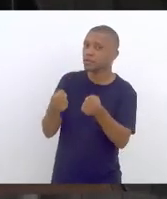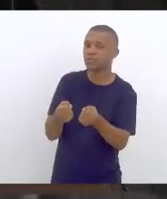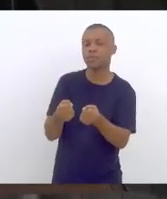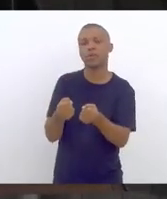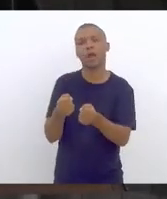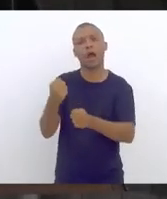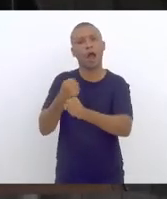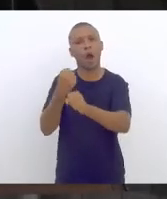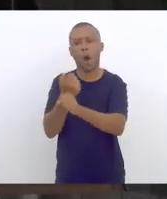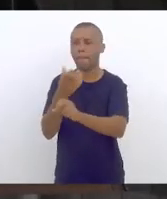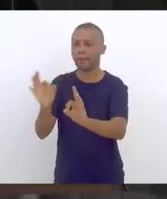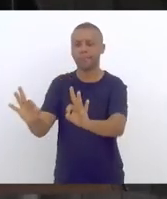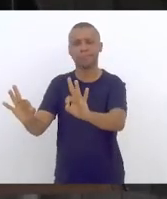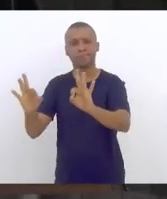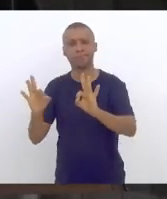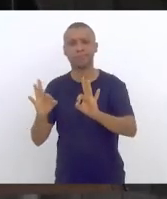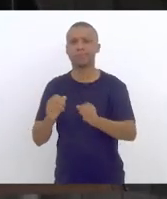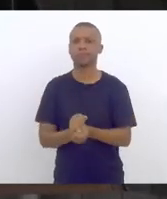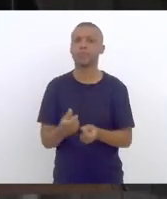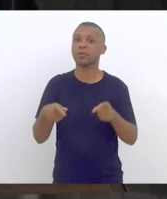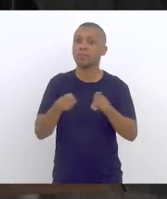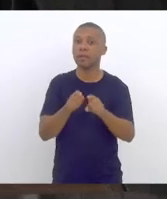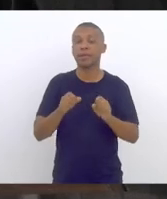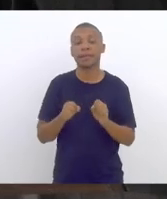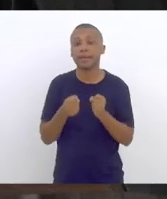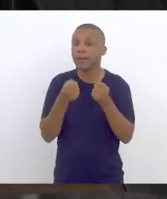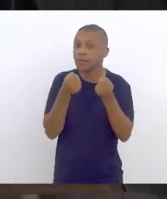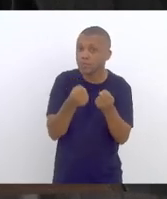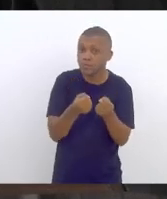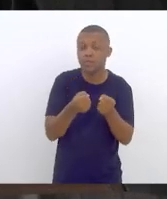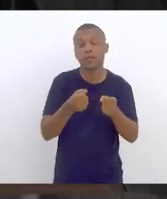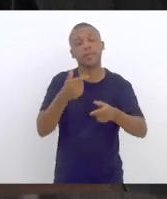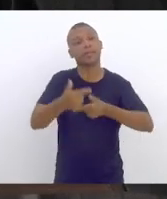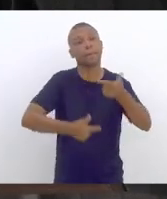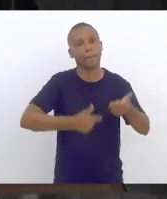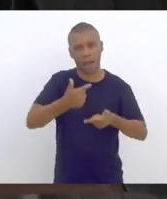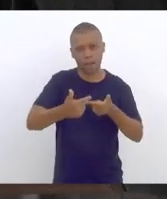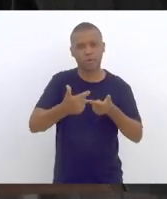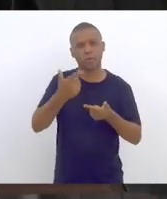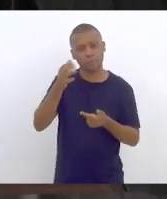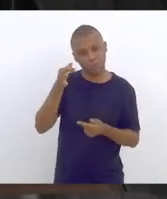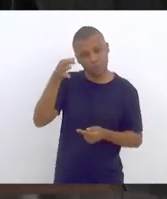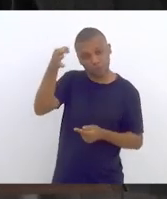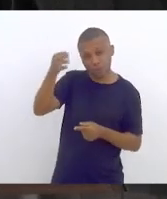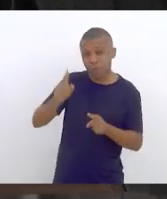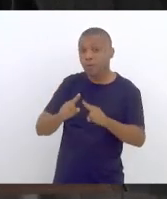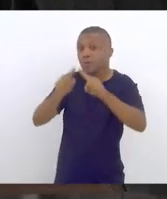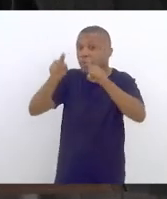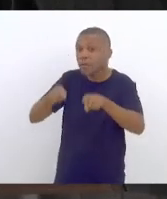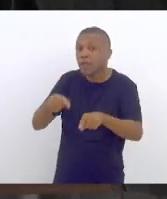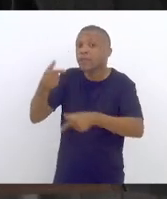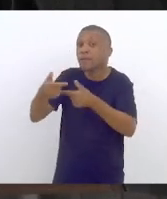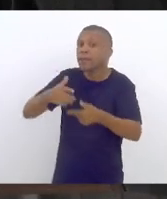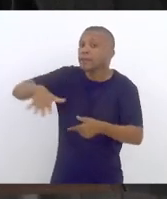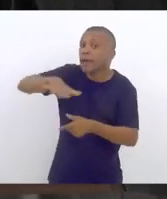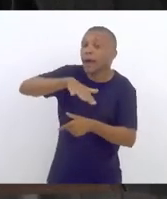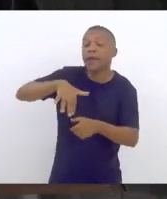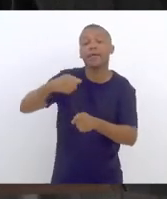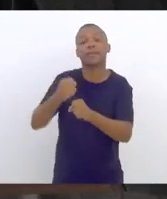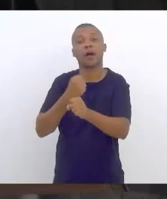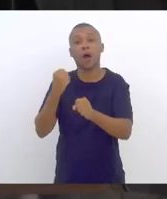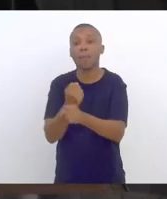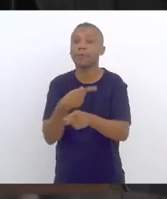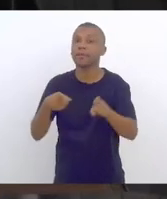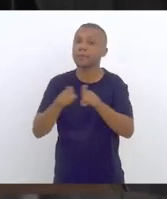em relação àquela obra e garantir trabalho emprego para quem vai trabalhar na obra daqui para frente e o último tópico o Lula tem a intenção